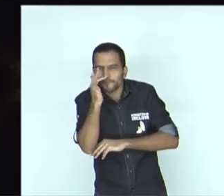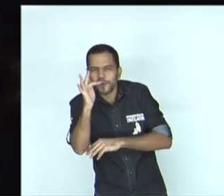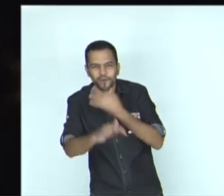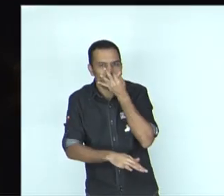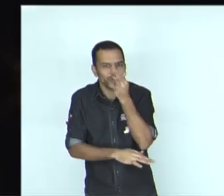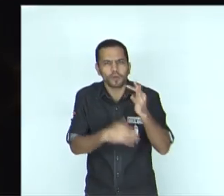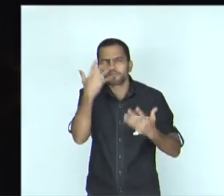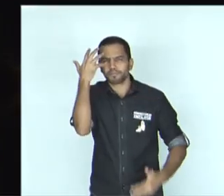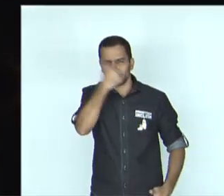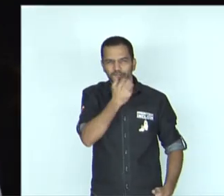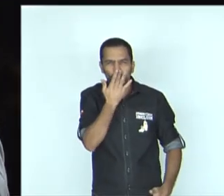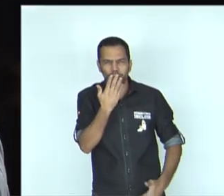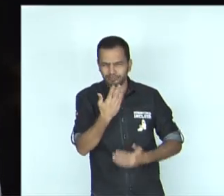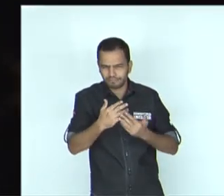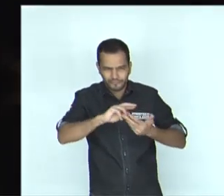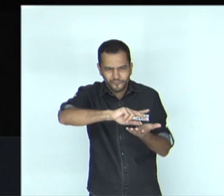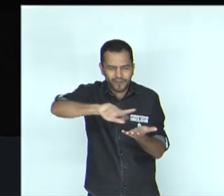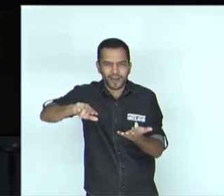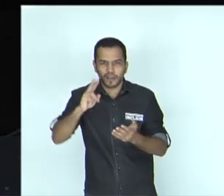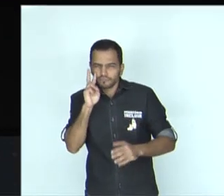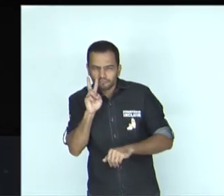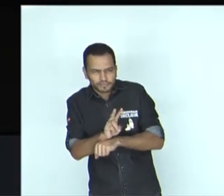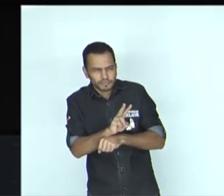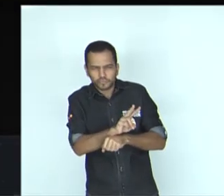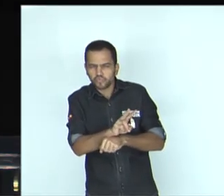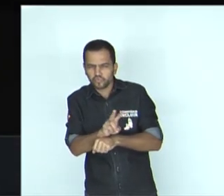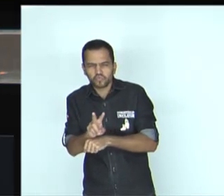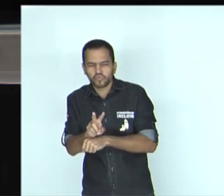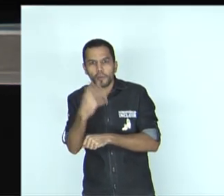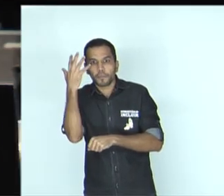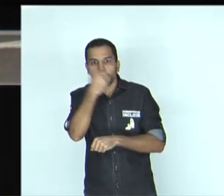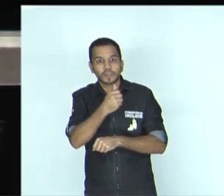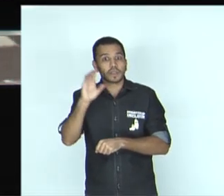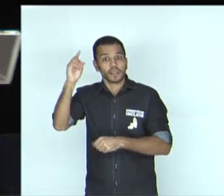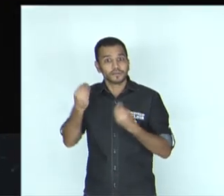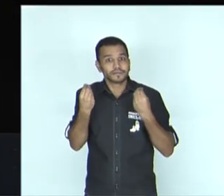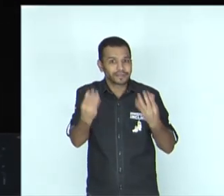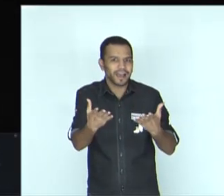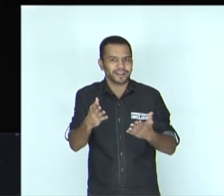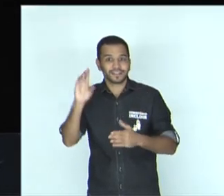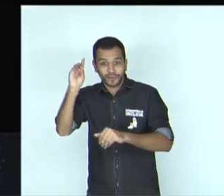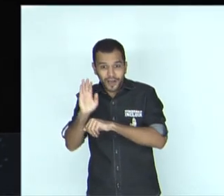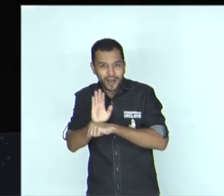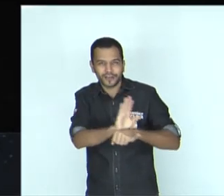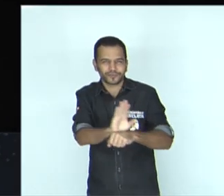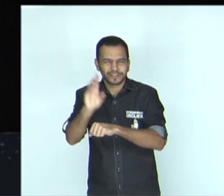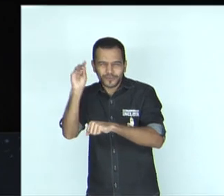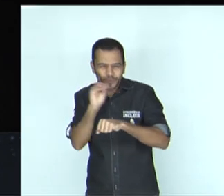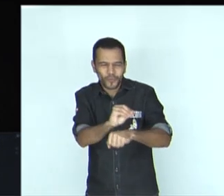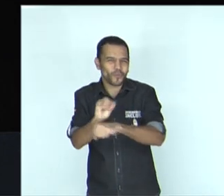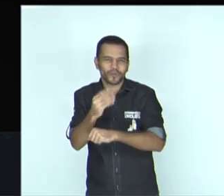E Salomão era rico, hein? Pensa num cara endinheirado. Você sabe que até os assessores de